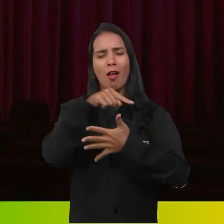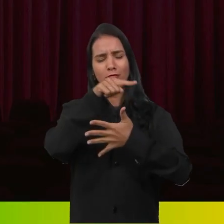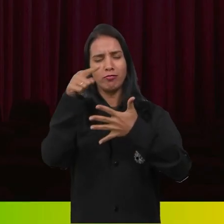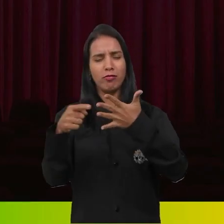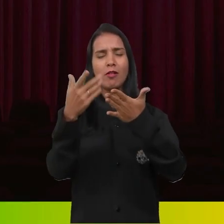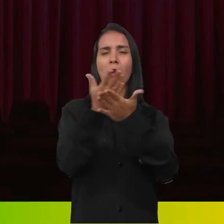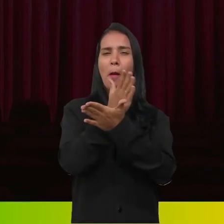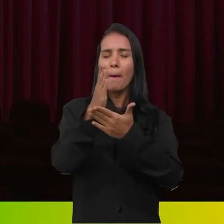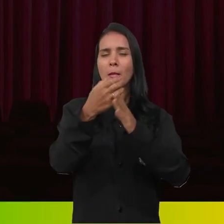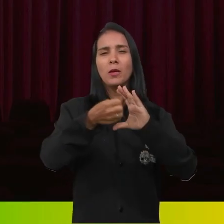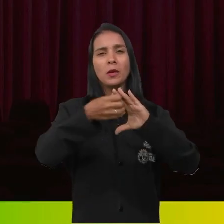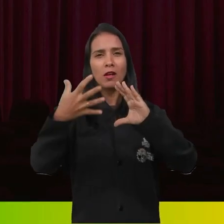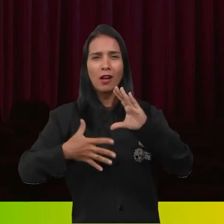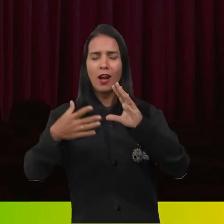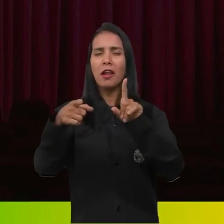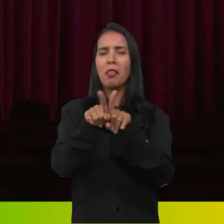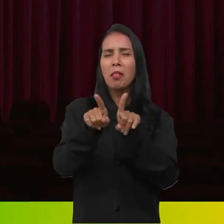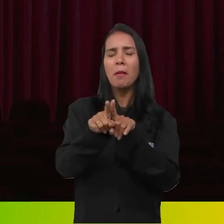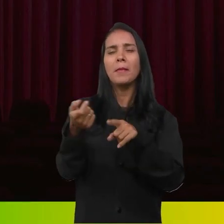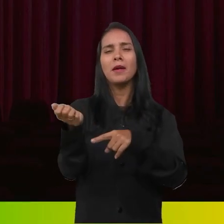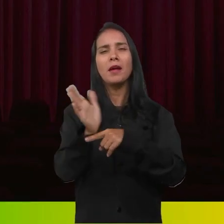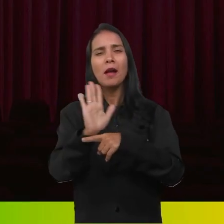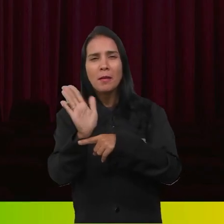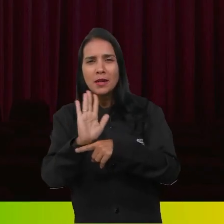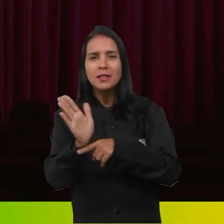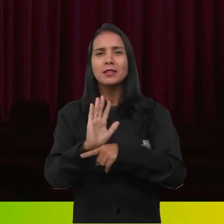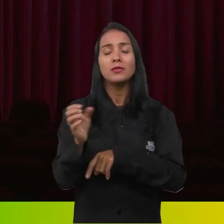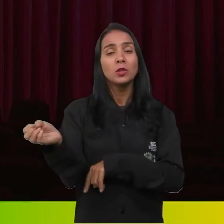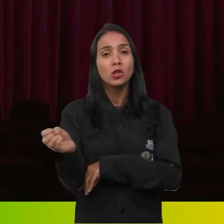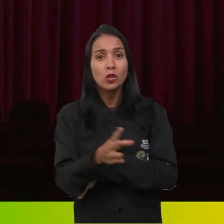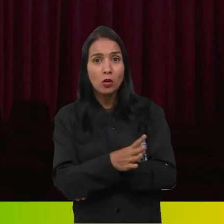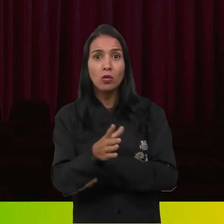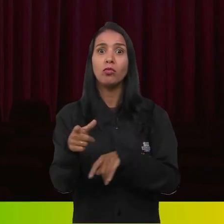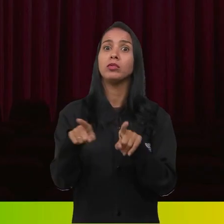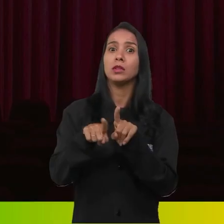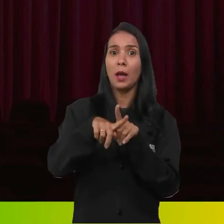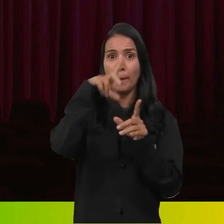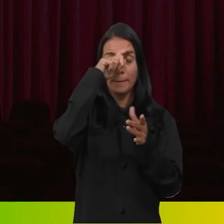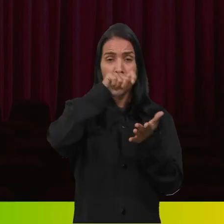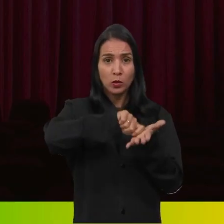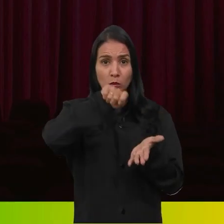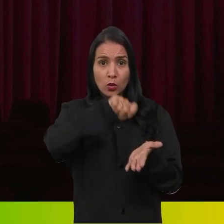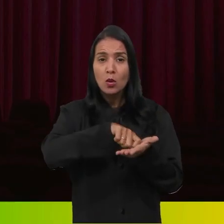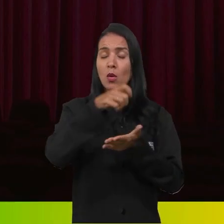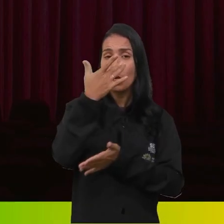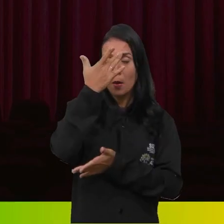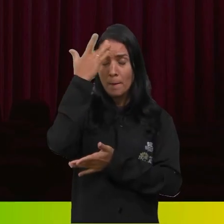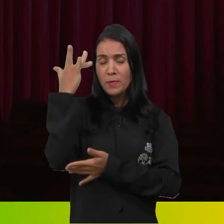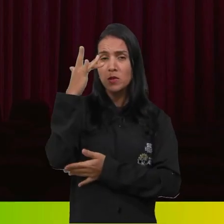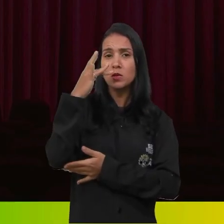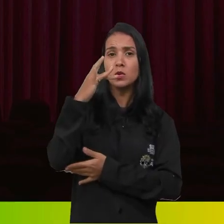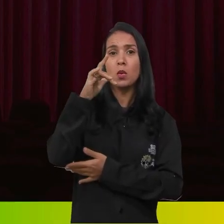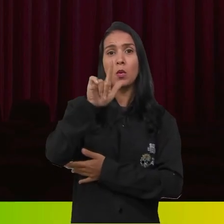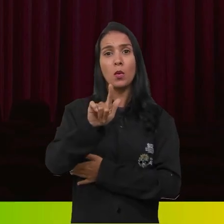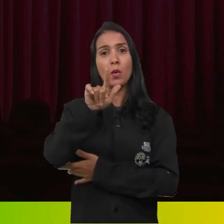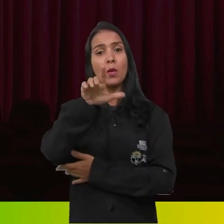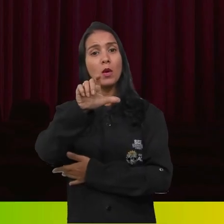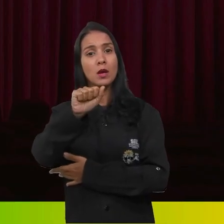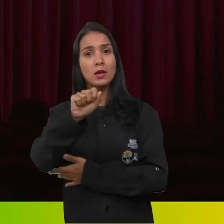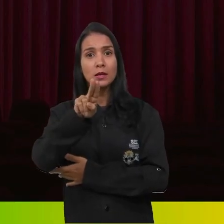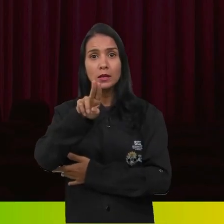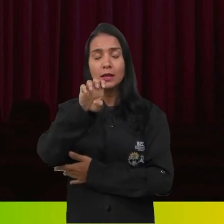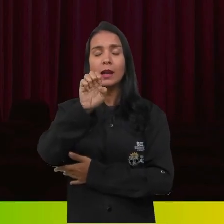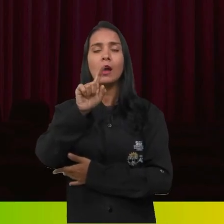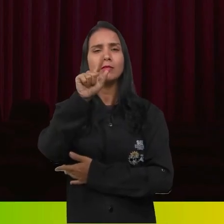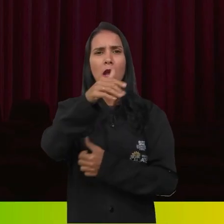sobre o cinema novo, vamos falar sobre Glauber Rocha, que foi um dos produtores que foi percussor desse movimento